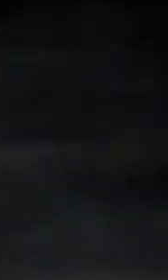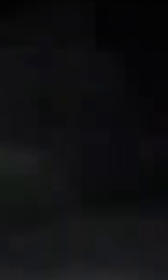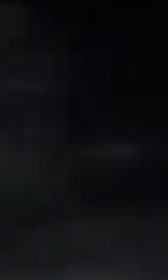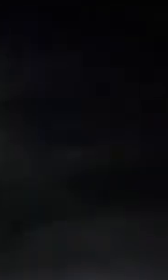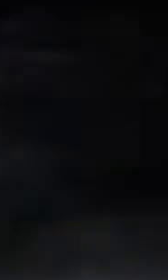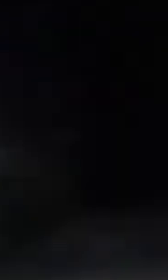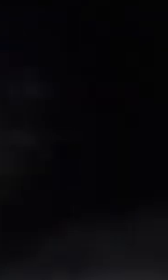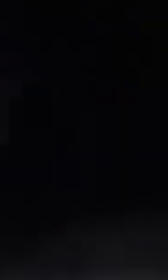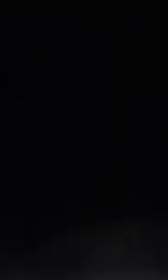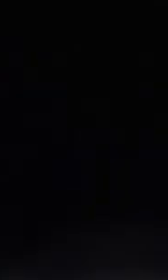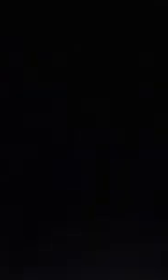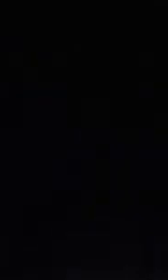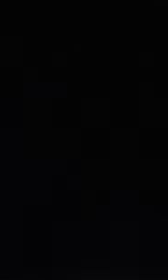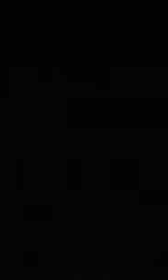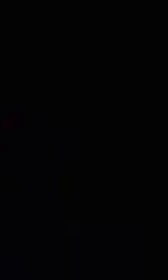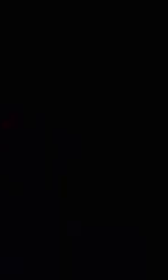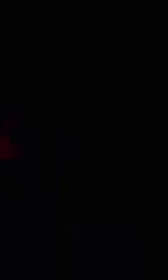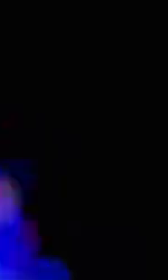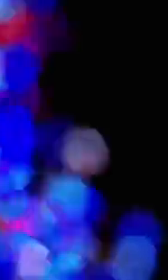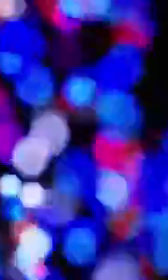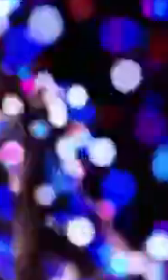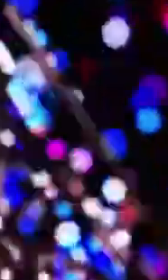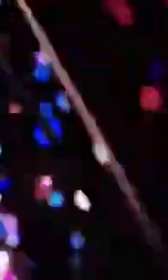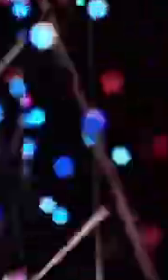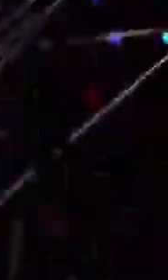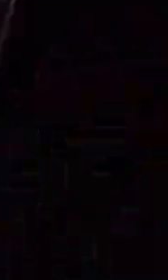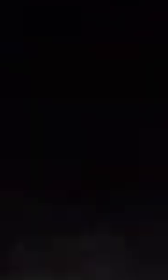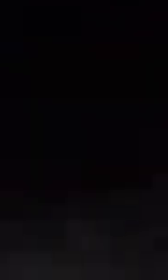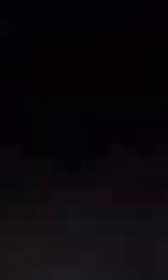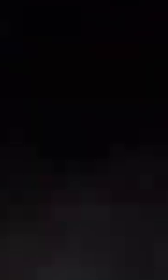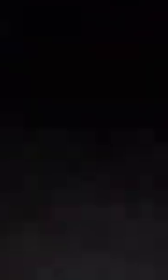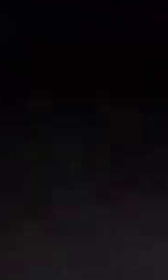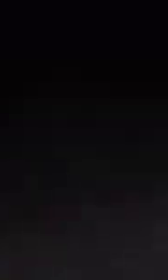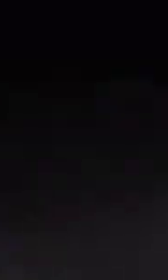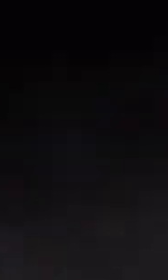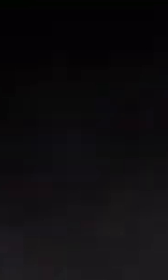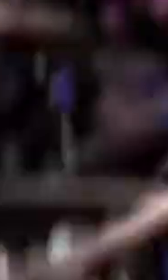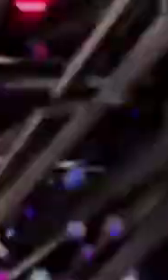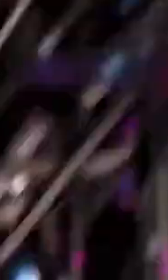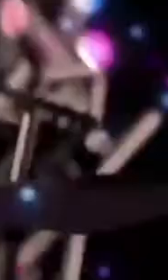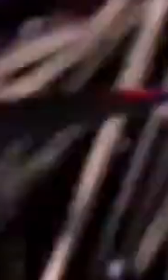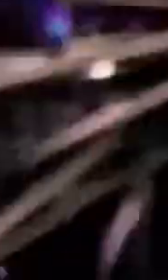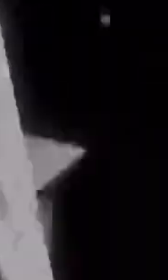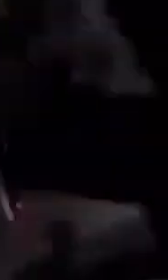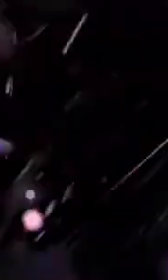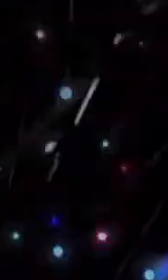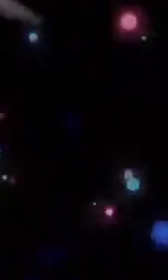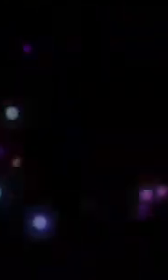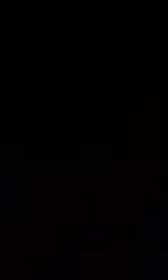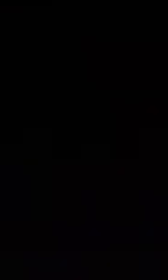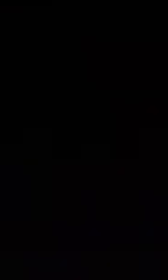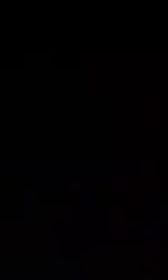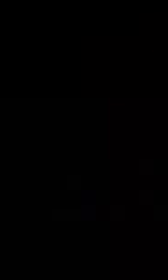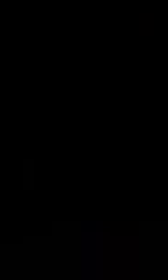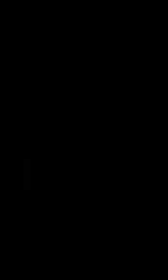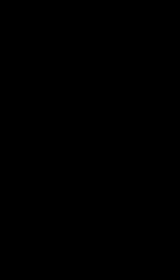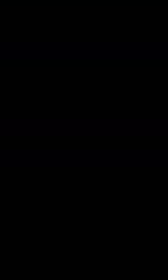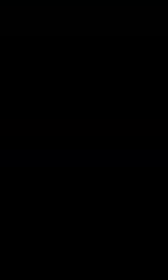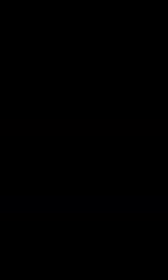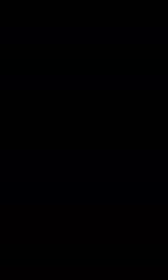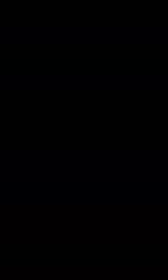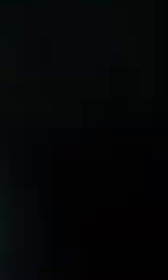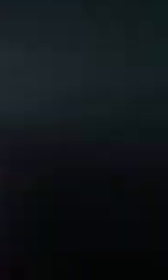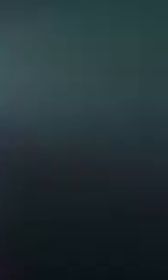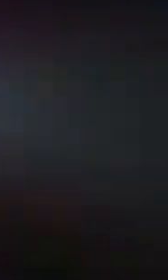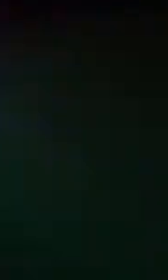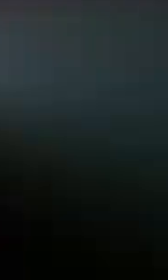pôde ser dito. Então mesmo que me ignorem, que me aparem, que me censurem, eu resisto. Sempre diferente, cada vez